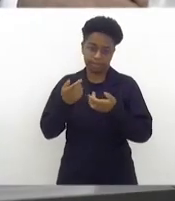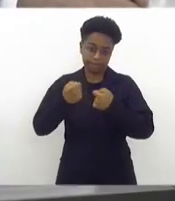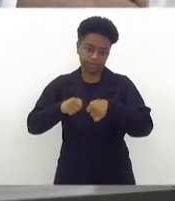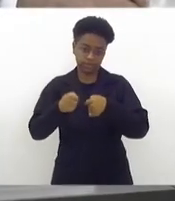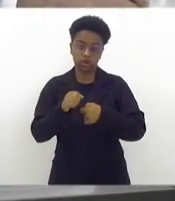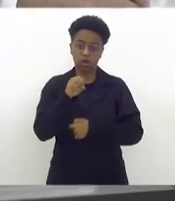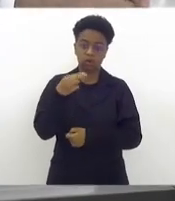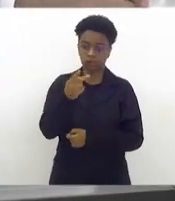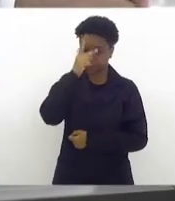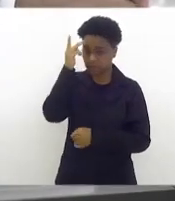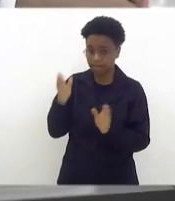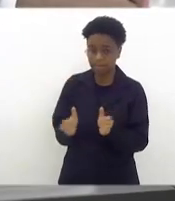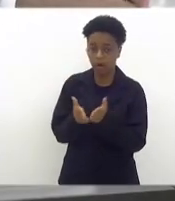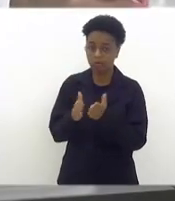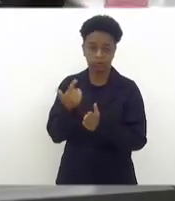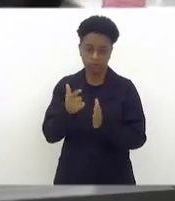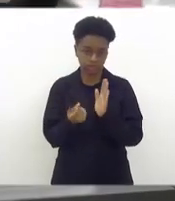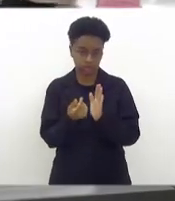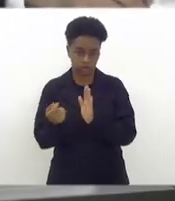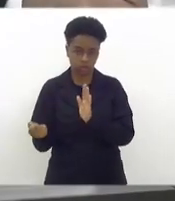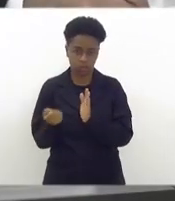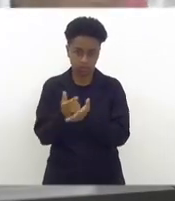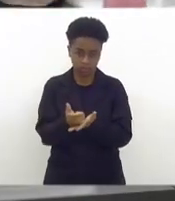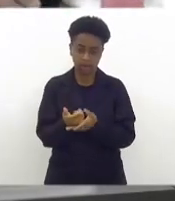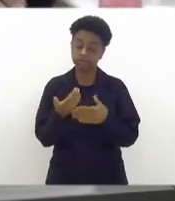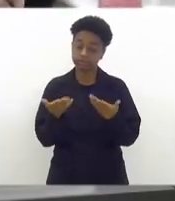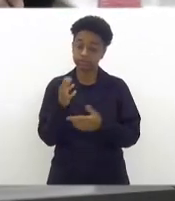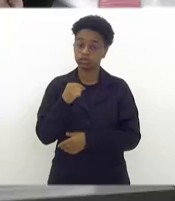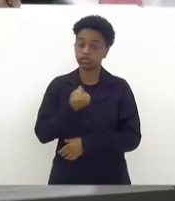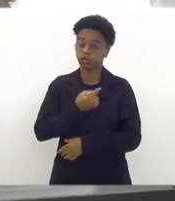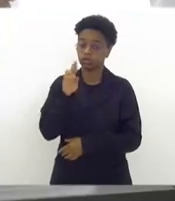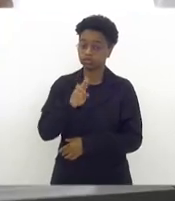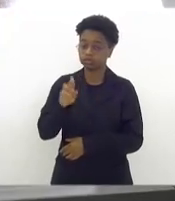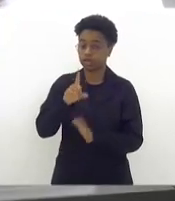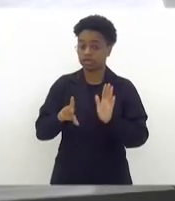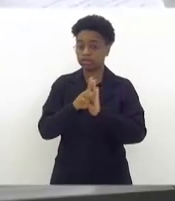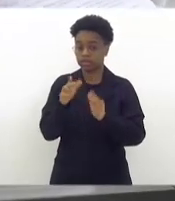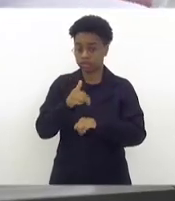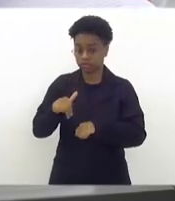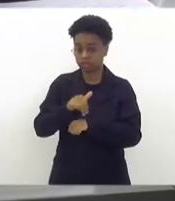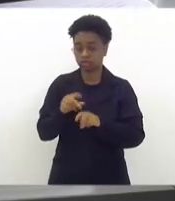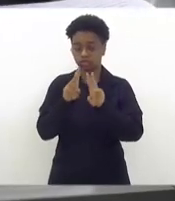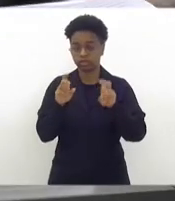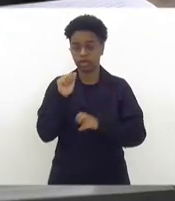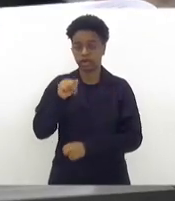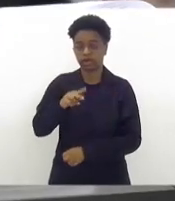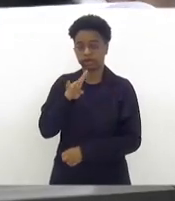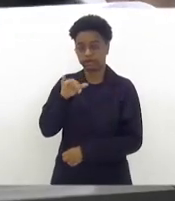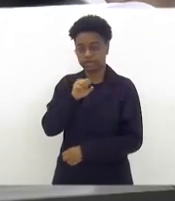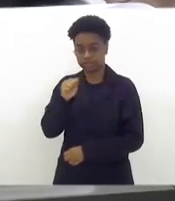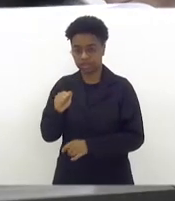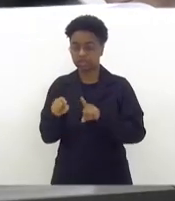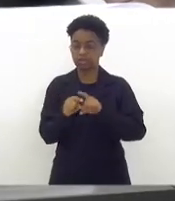estão em programas, etc. Então, a gente usou as leis nacionais para a questão da Anvisa, a questão do SUS e a questão